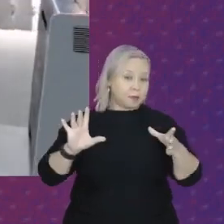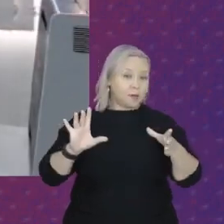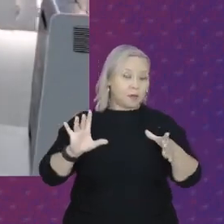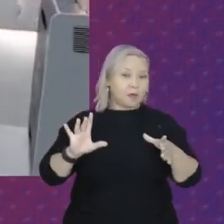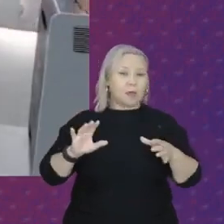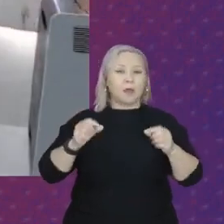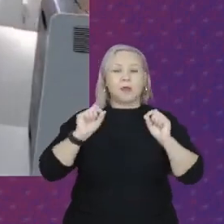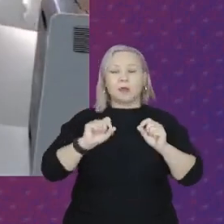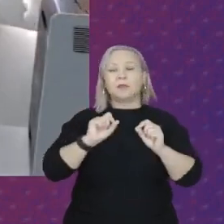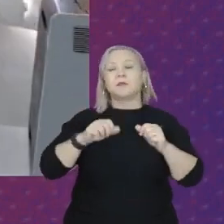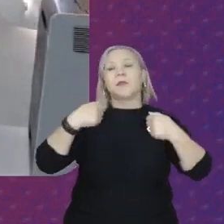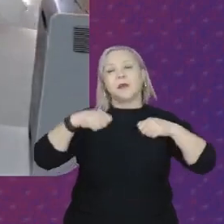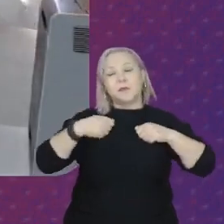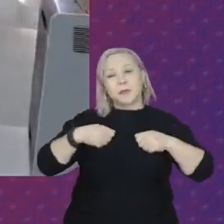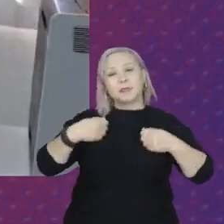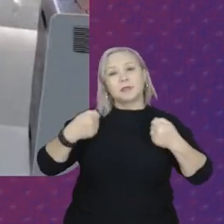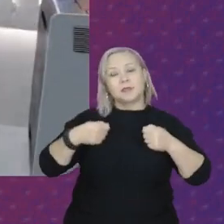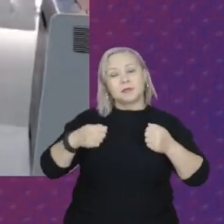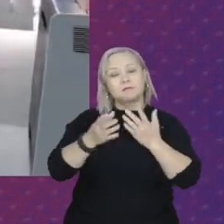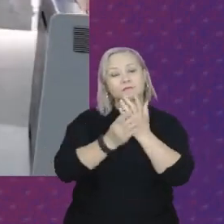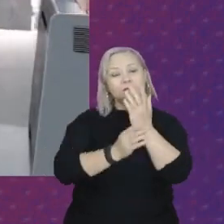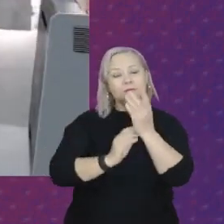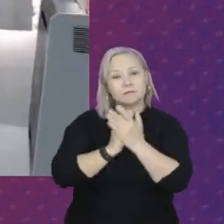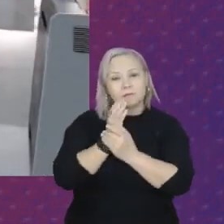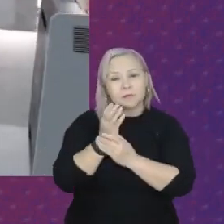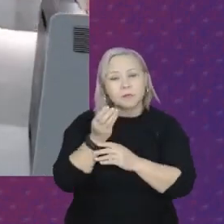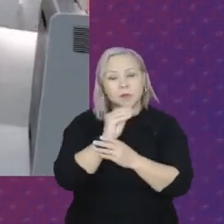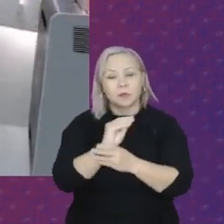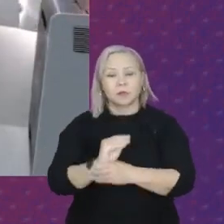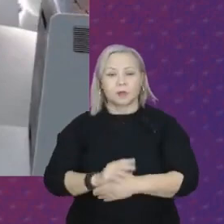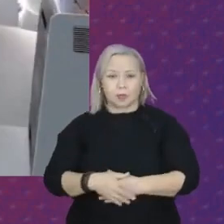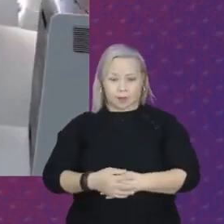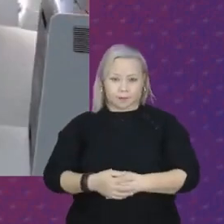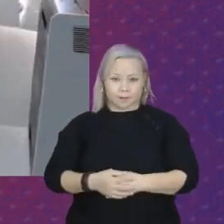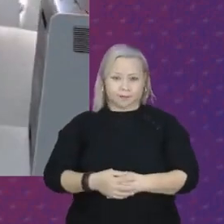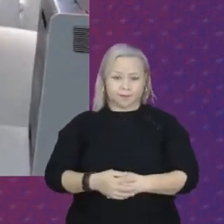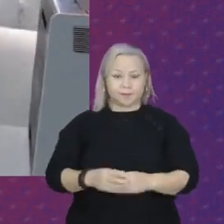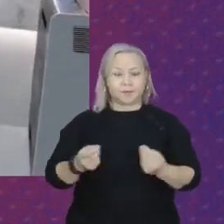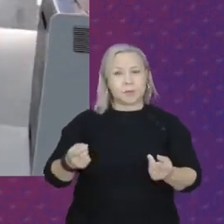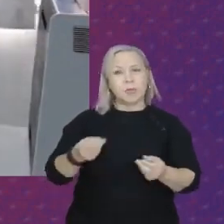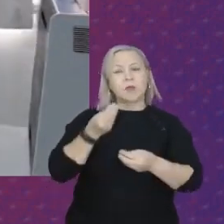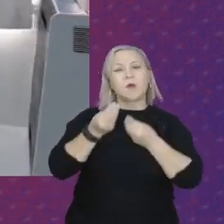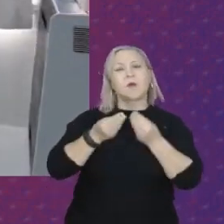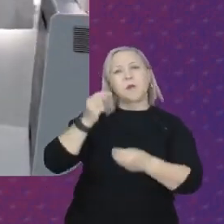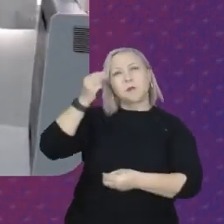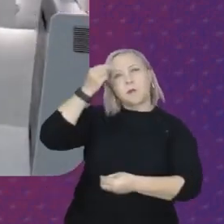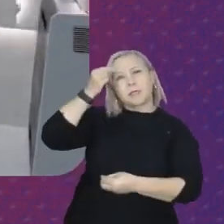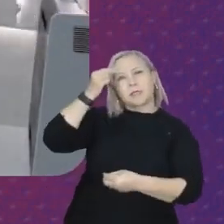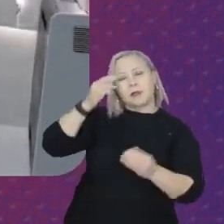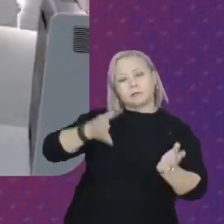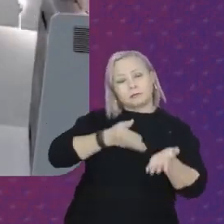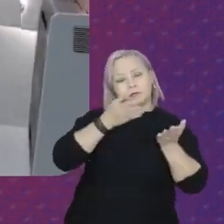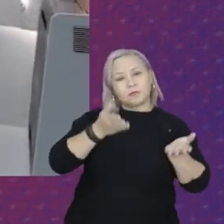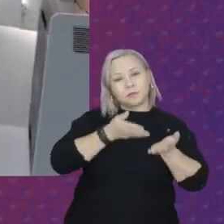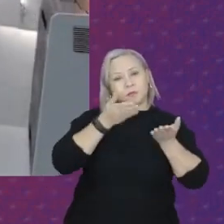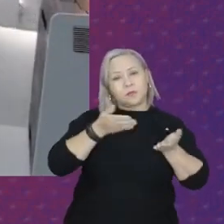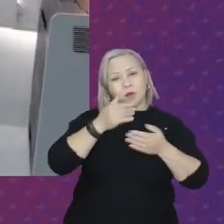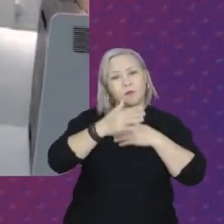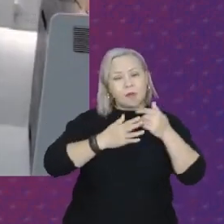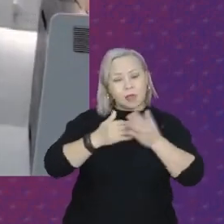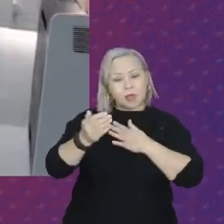passa necessariamente pelas nossas mãos. Então, como pensar e promover